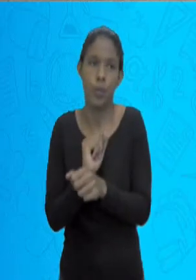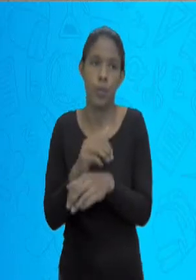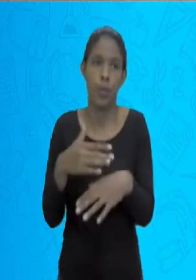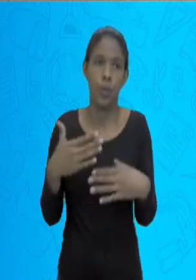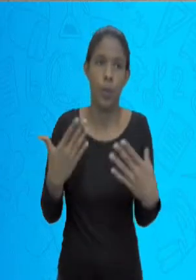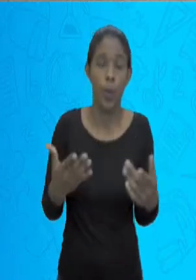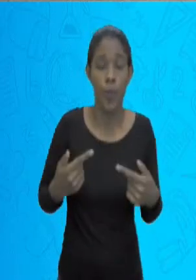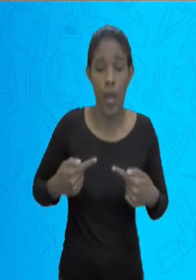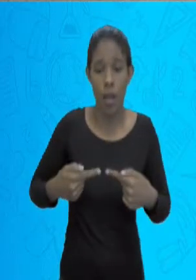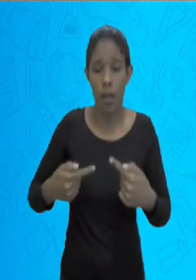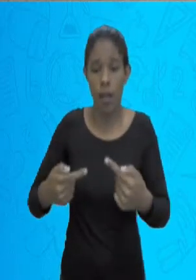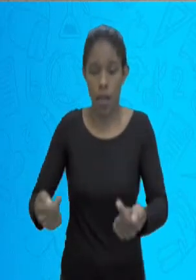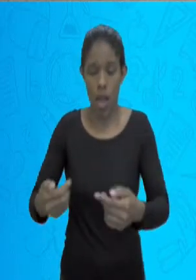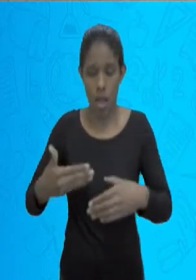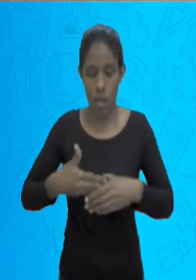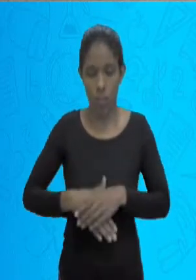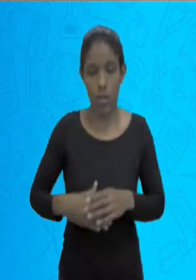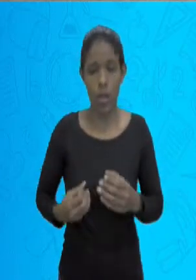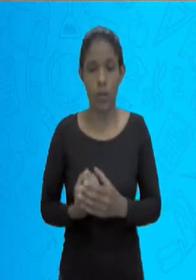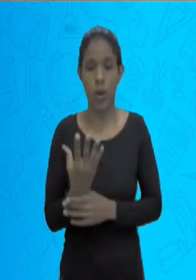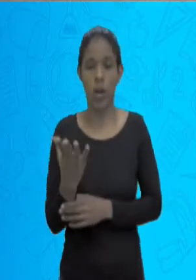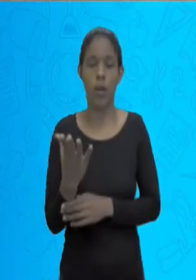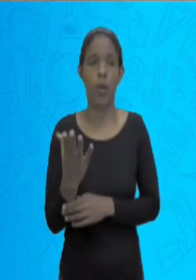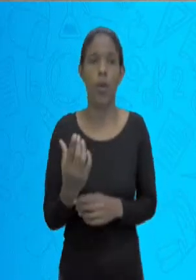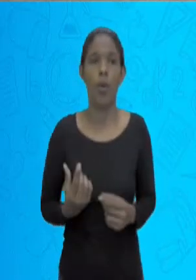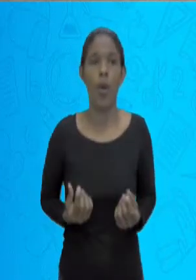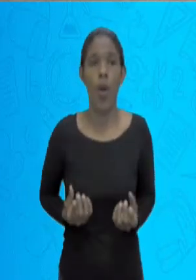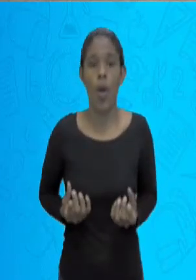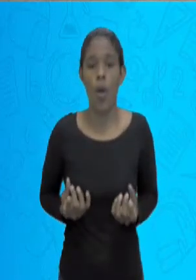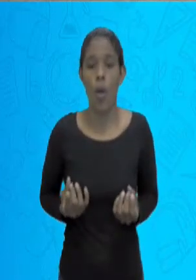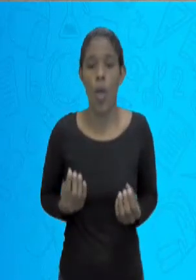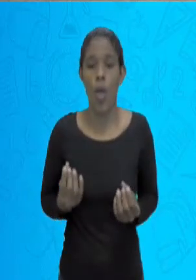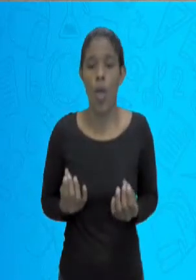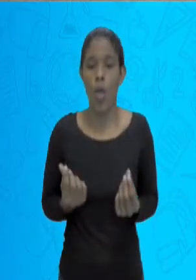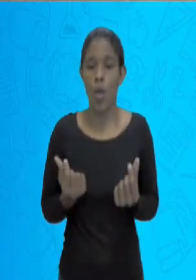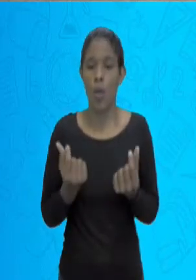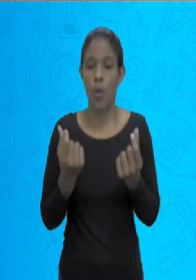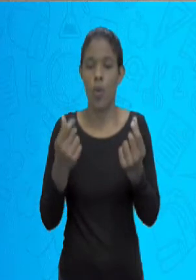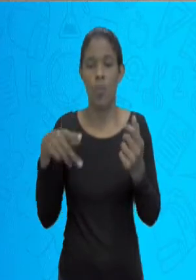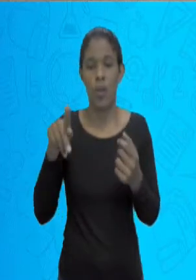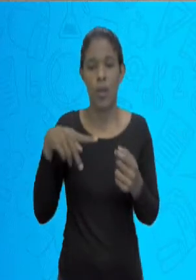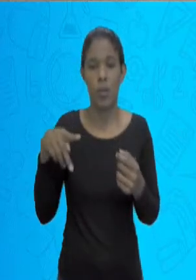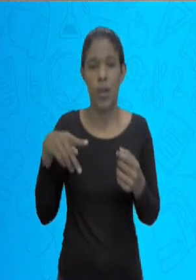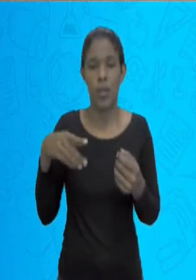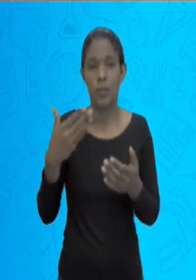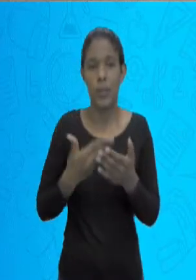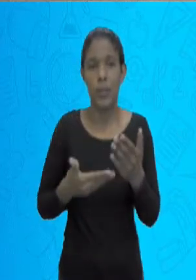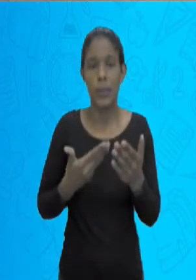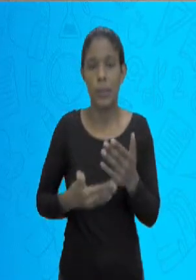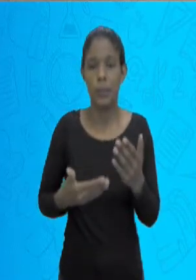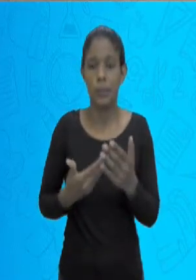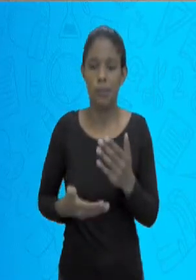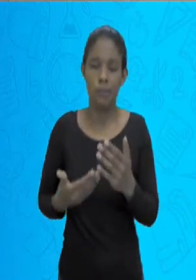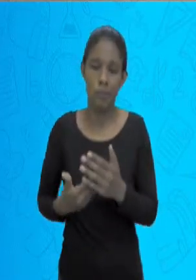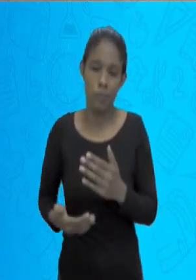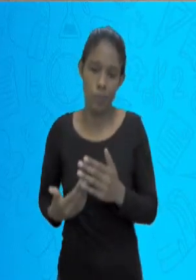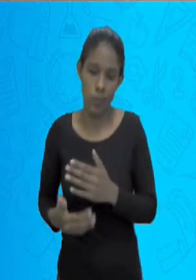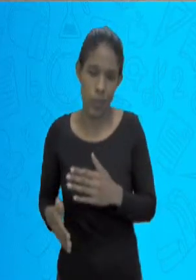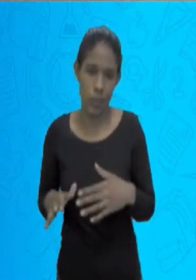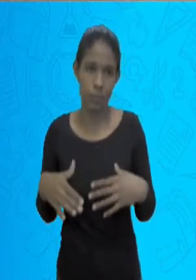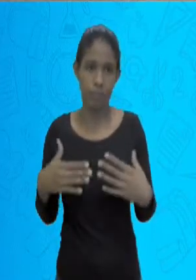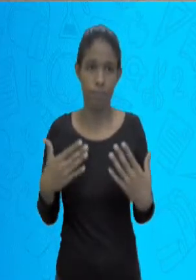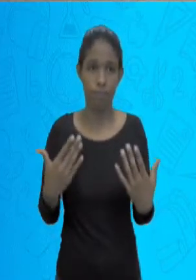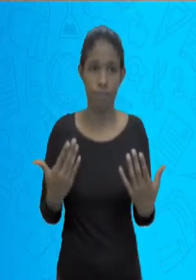economia e os portos. O restabelecimento de antigos impostos indiretos sobre